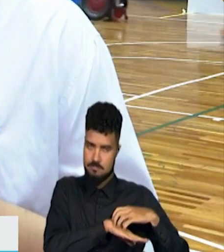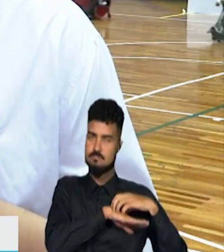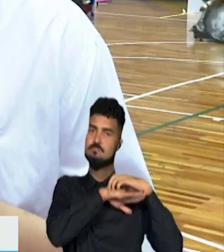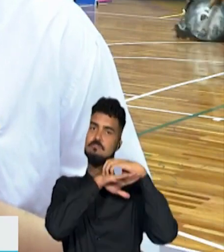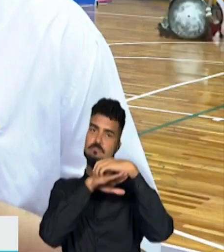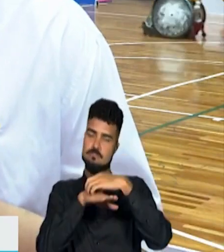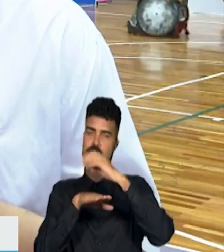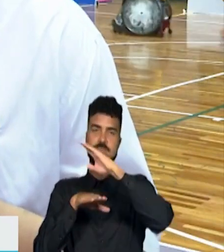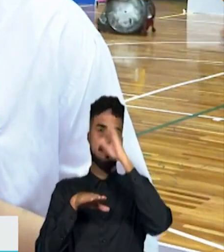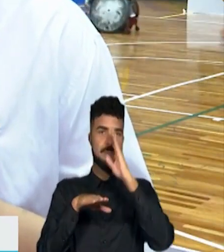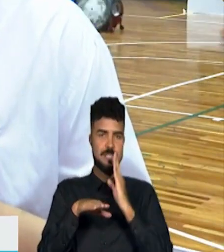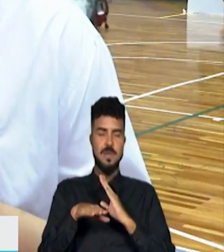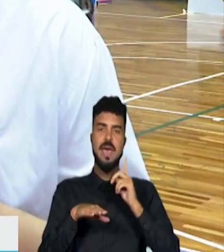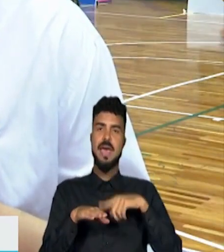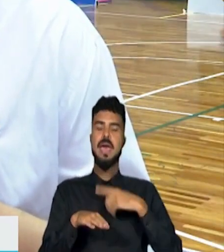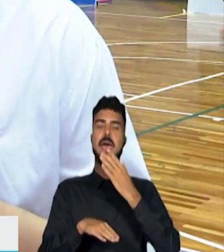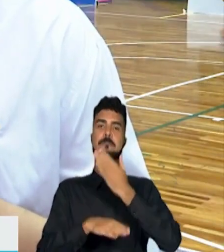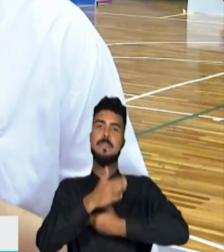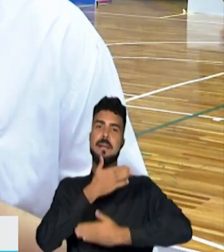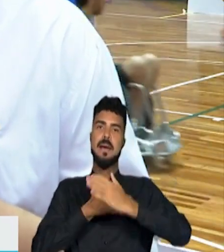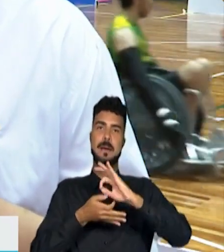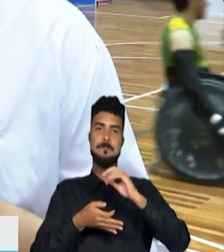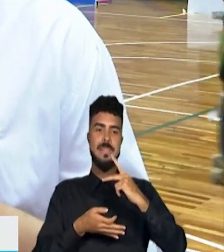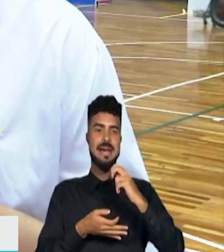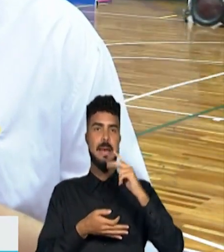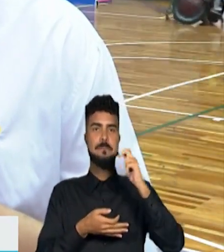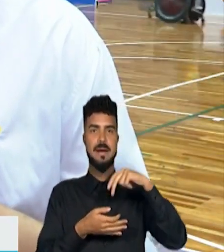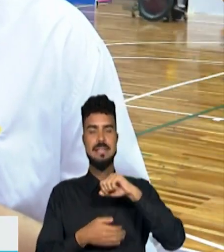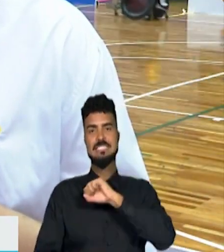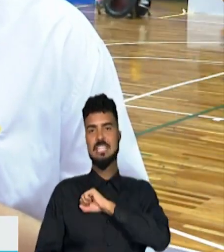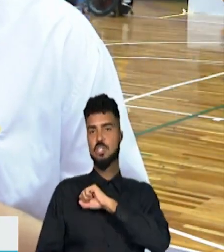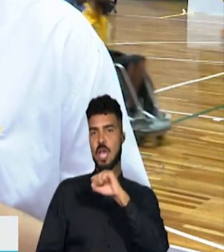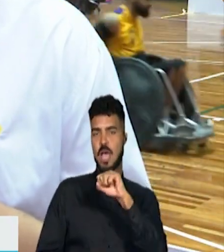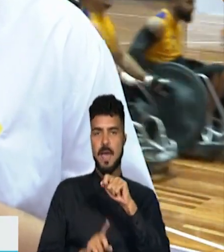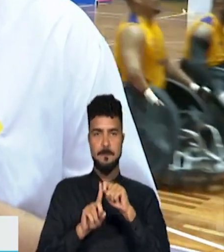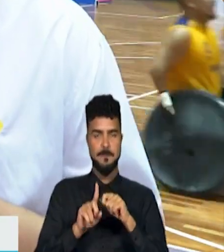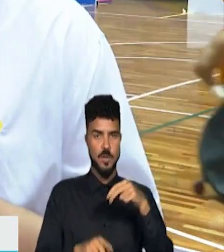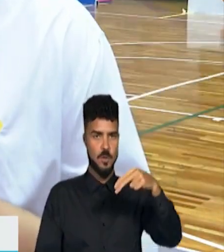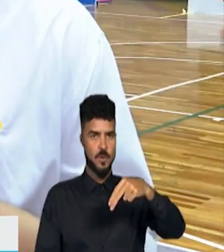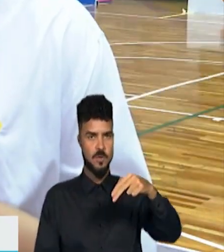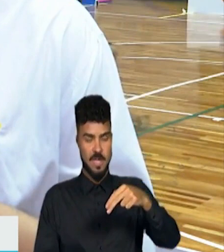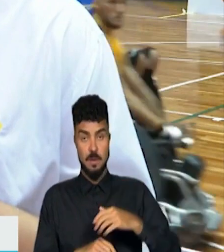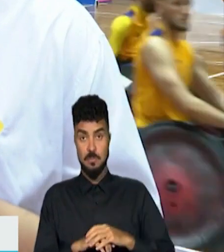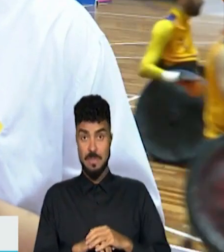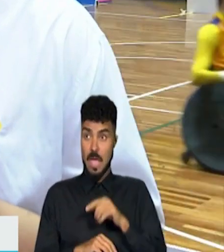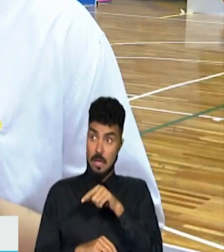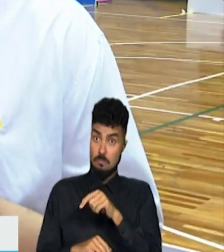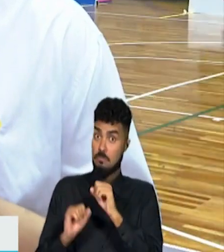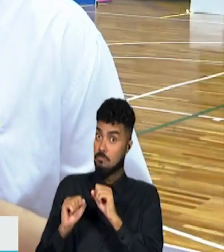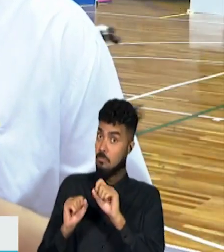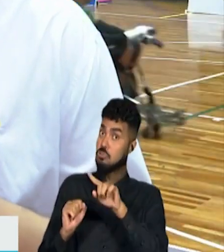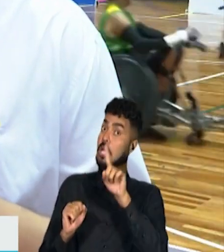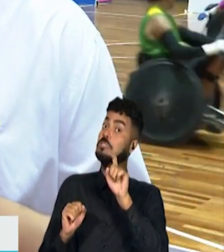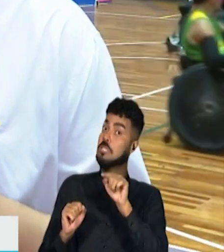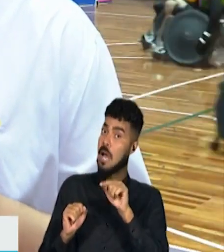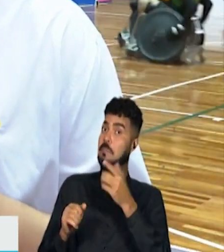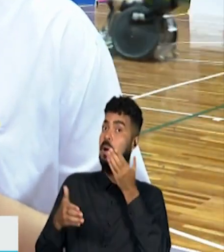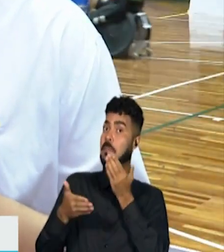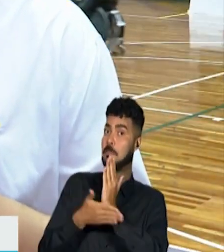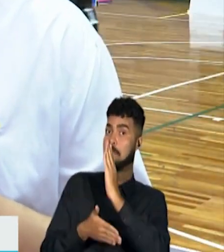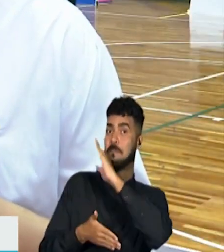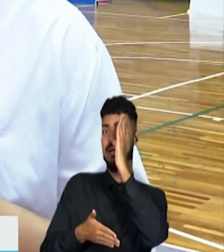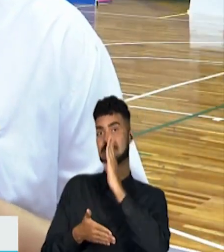defenderá o país nos Jogos Parapan-Americanos de Santiago no mês de novembro, que podem, quem sabe, render uma classificação